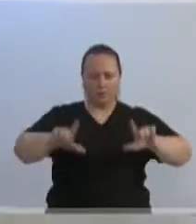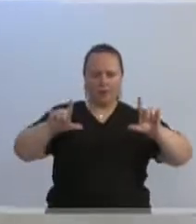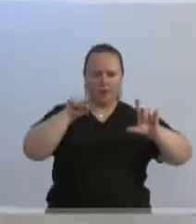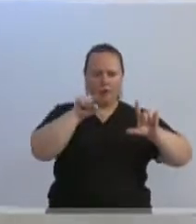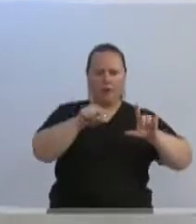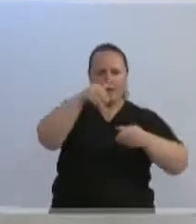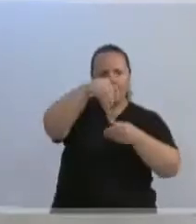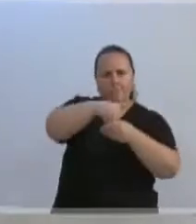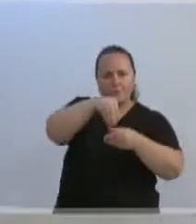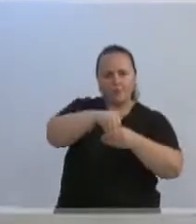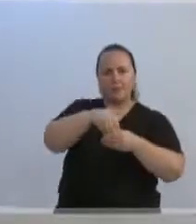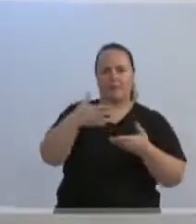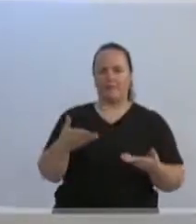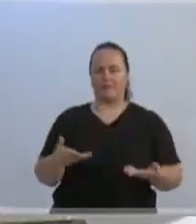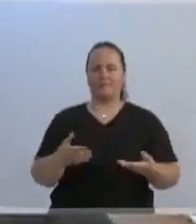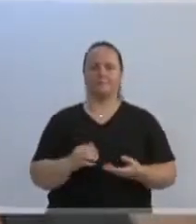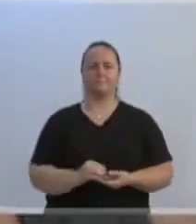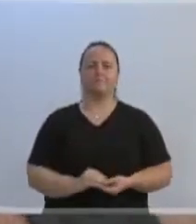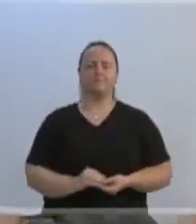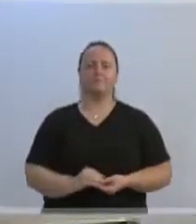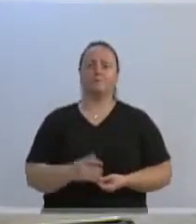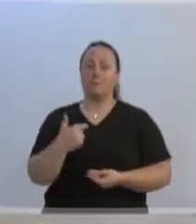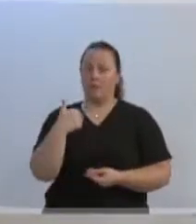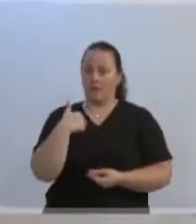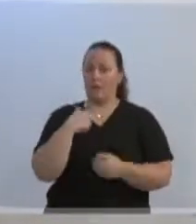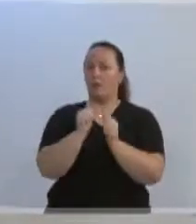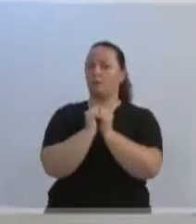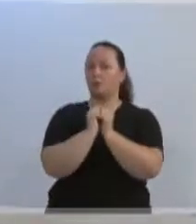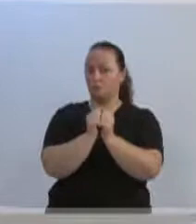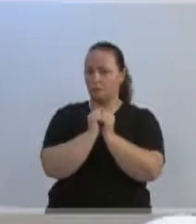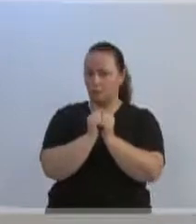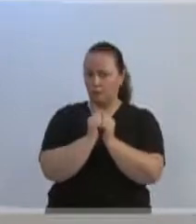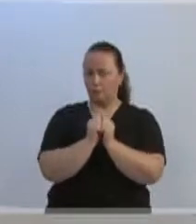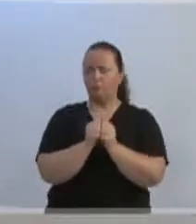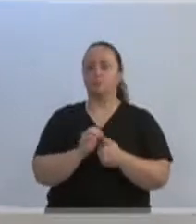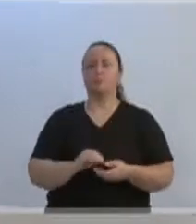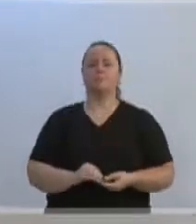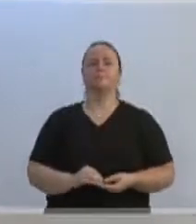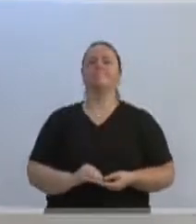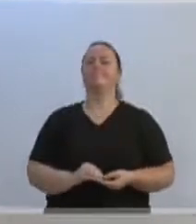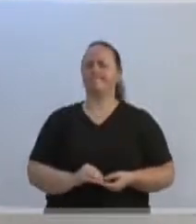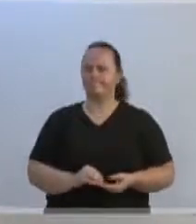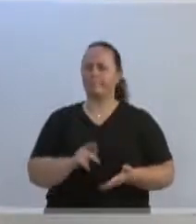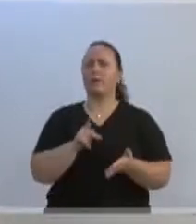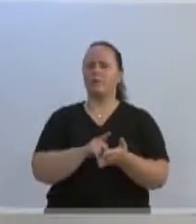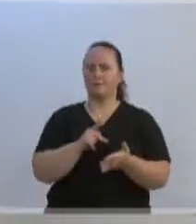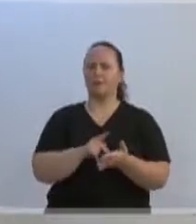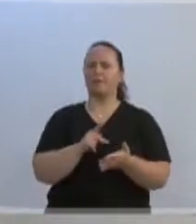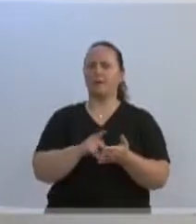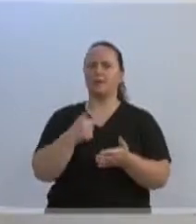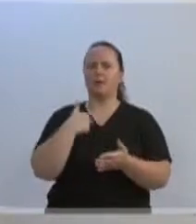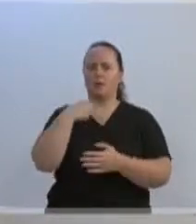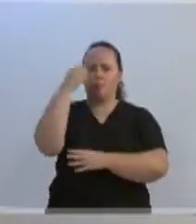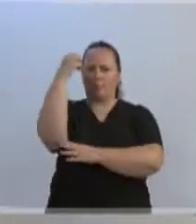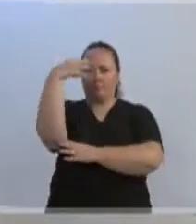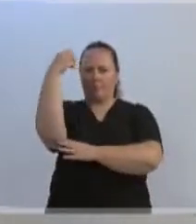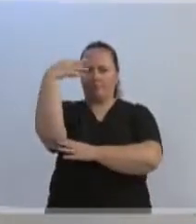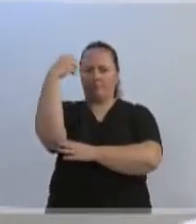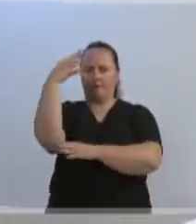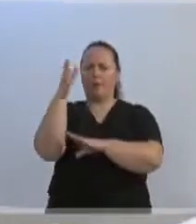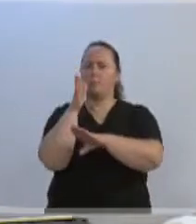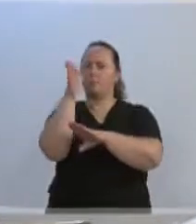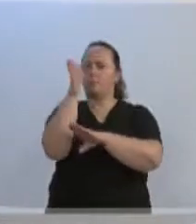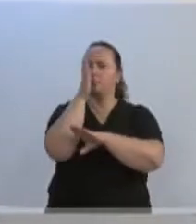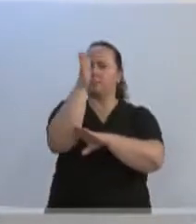eu faço questão eu estou participando em todos os semáforos da nossa cidade 6